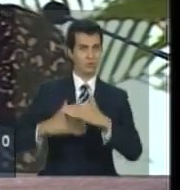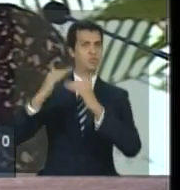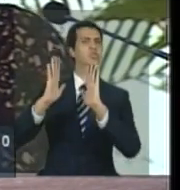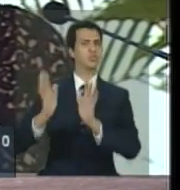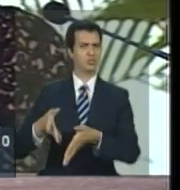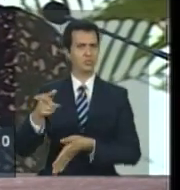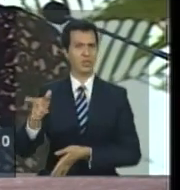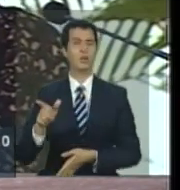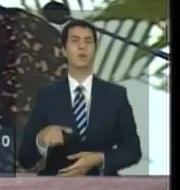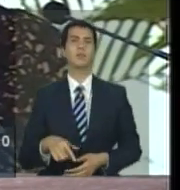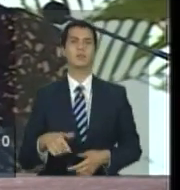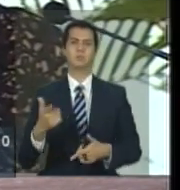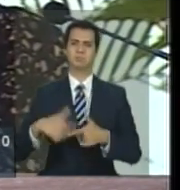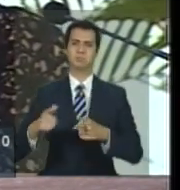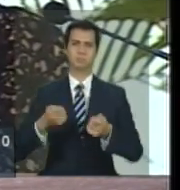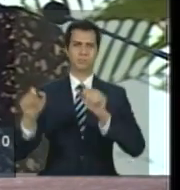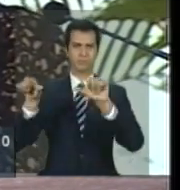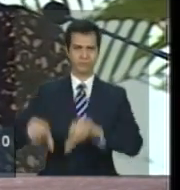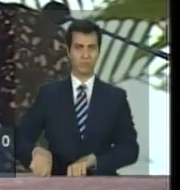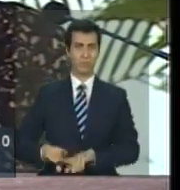crescerá em 2011.